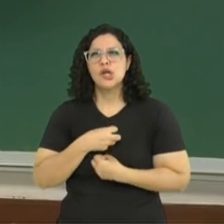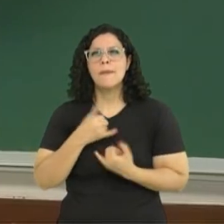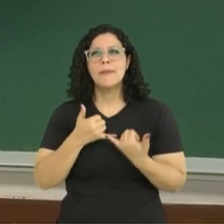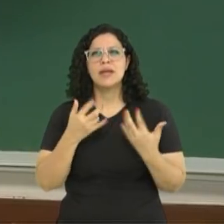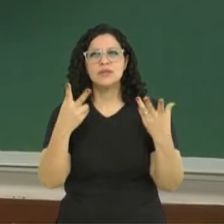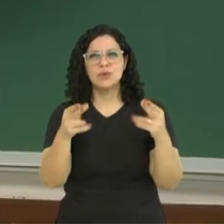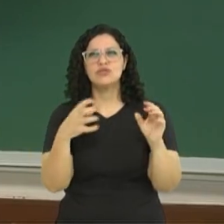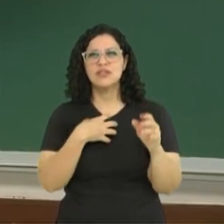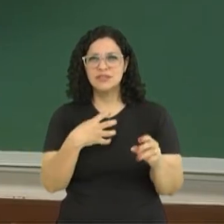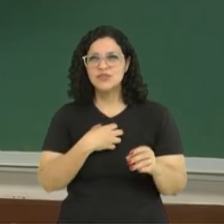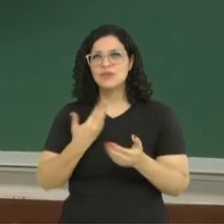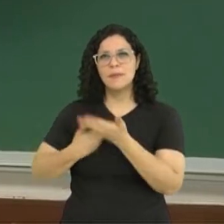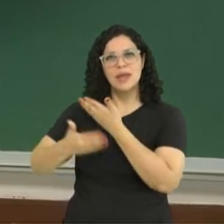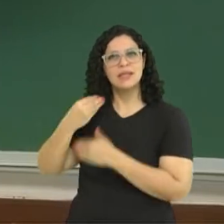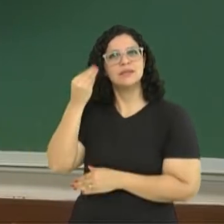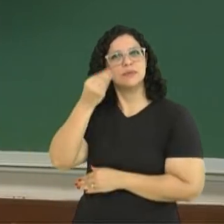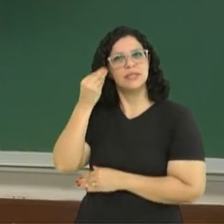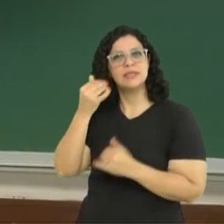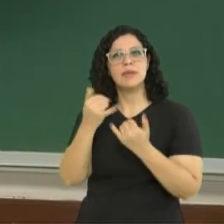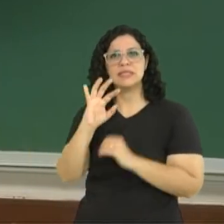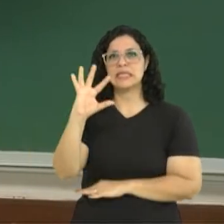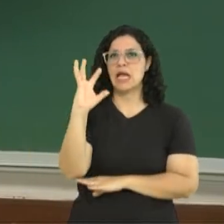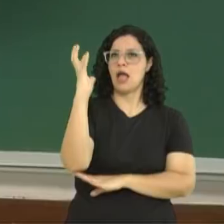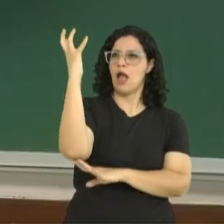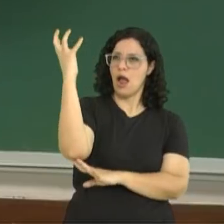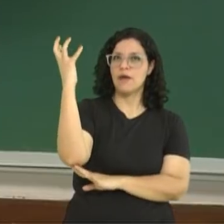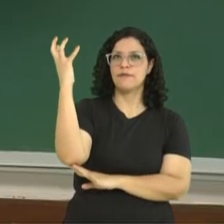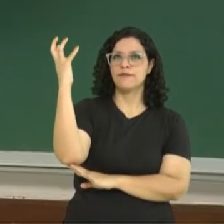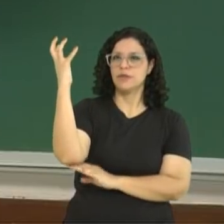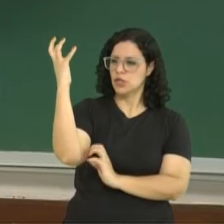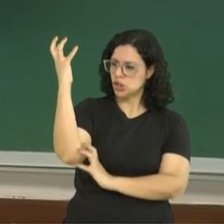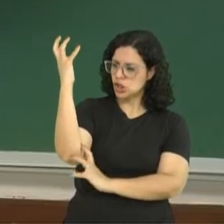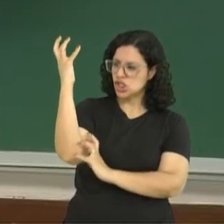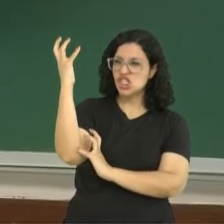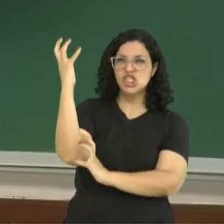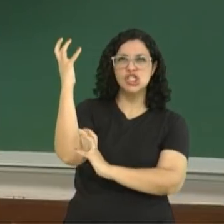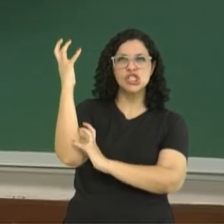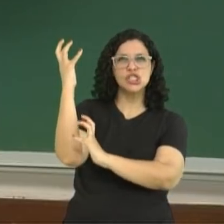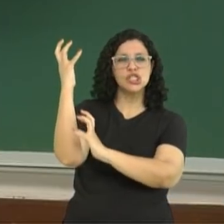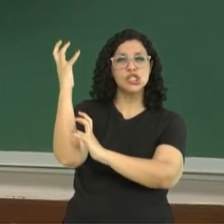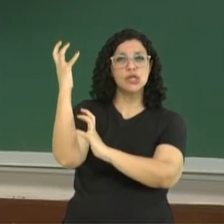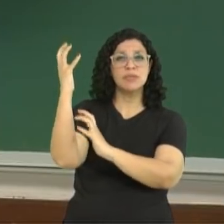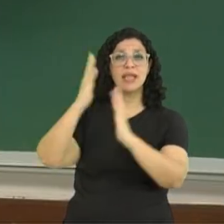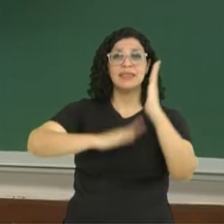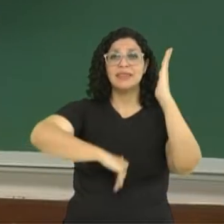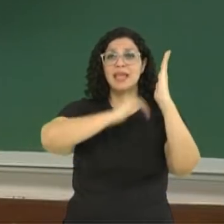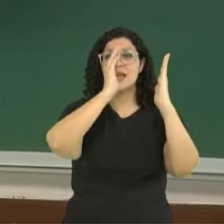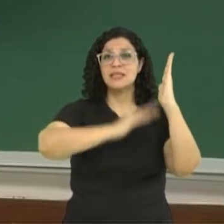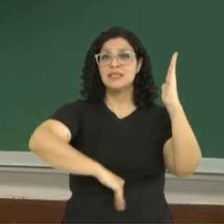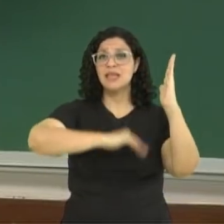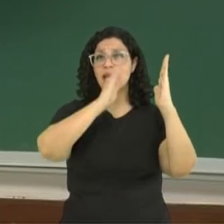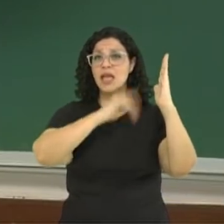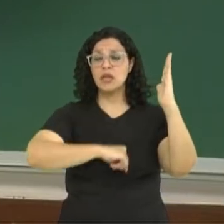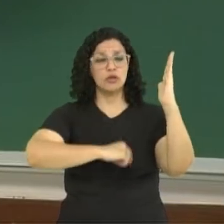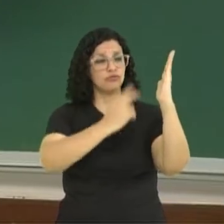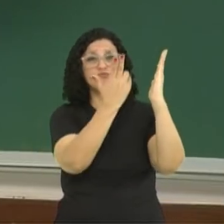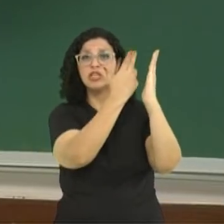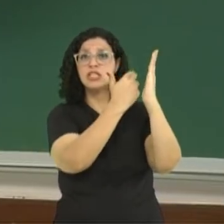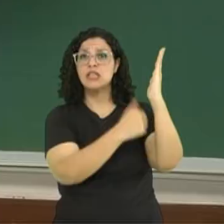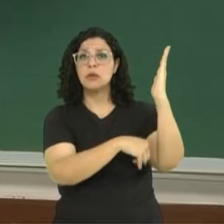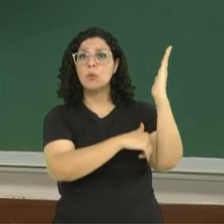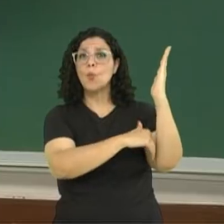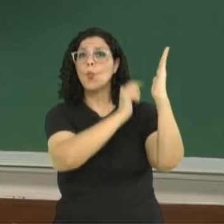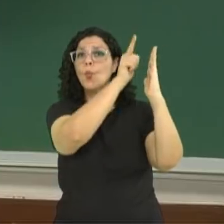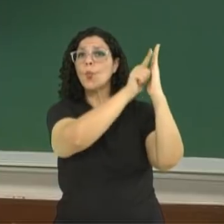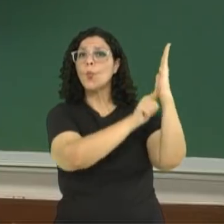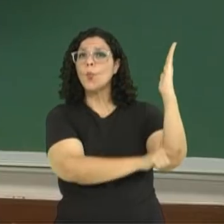senti. É a mesma coisa que eu desenho uma árvore. Quando você toca numa árvore, você vê aquela textura da casca. Mas se a árvore está pintada, se for uma pintura lisa, você vai